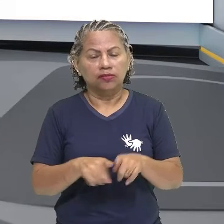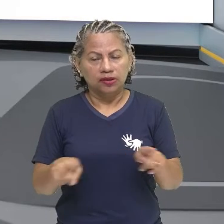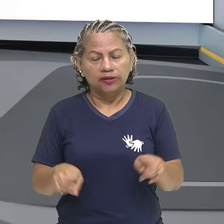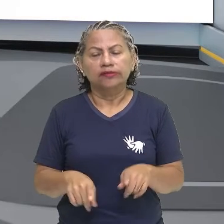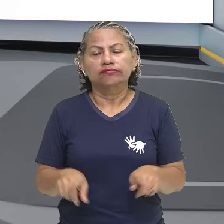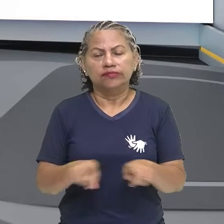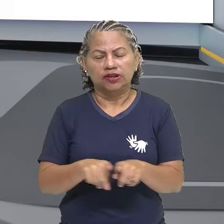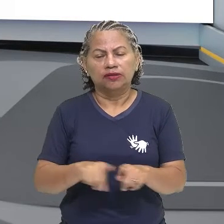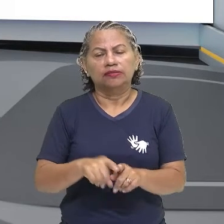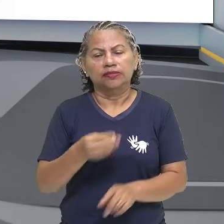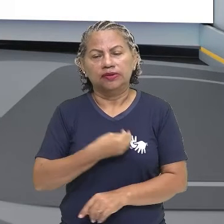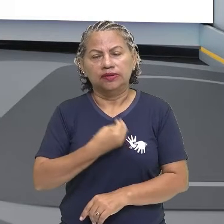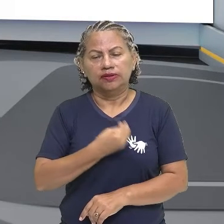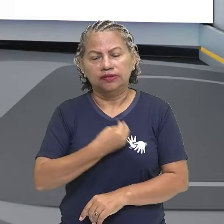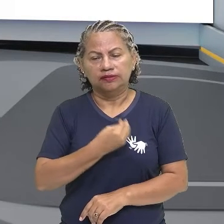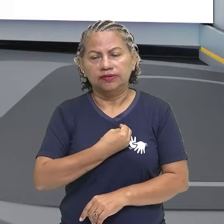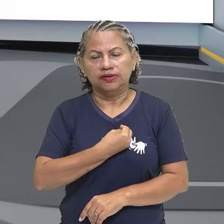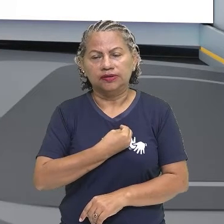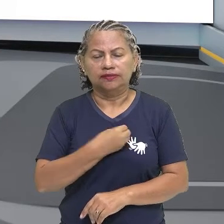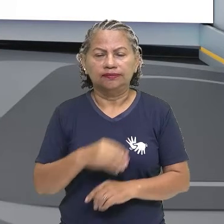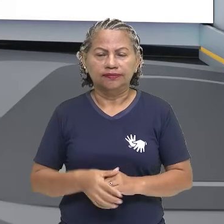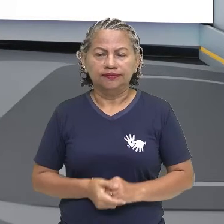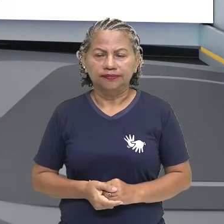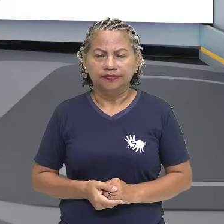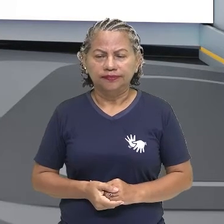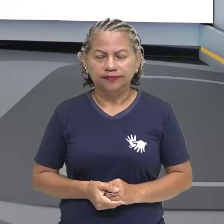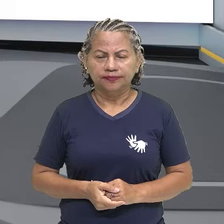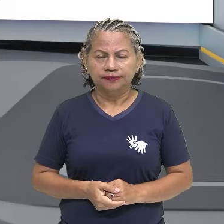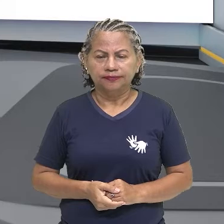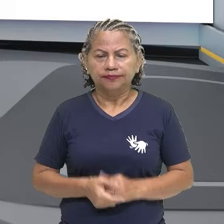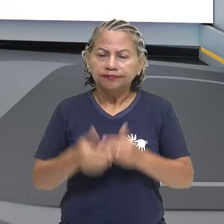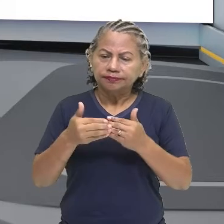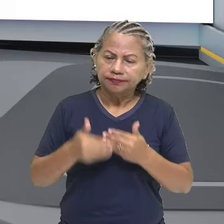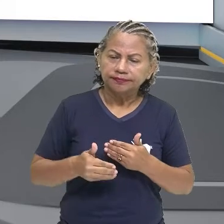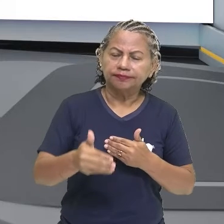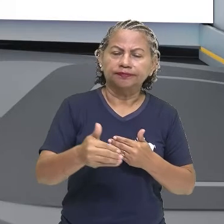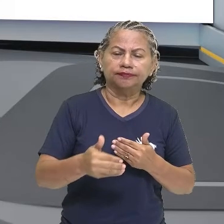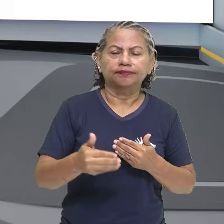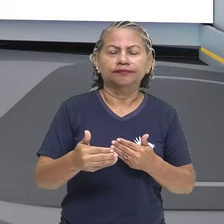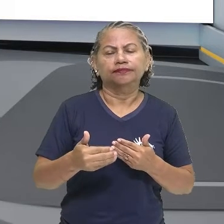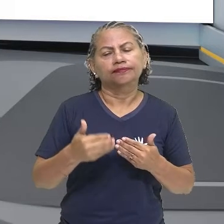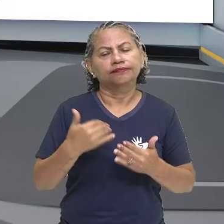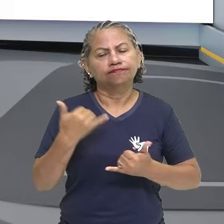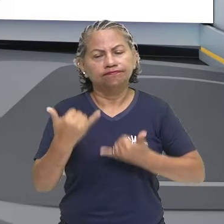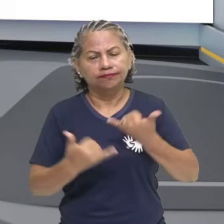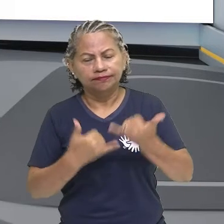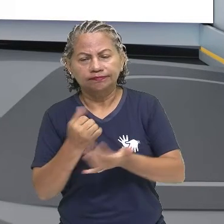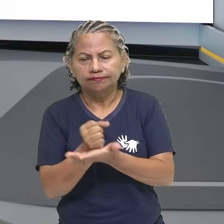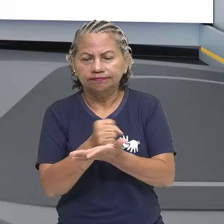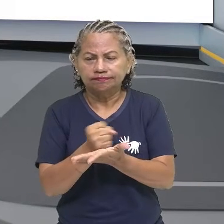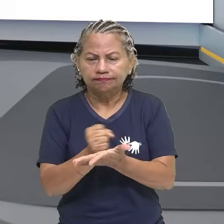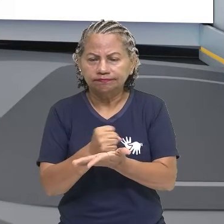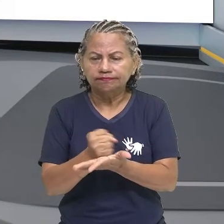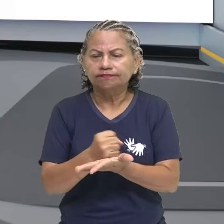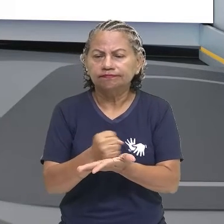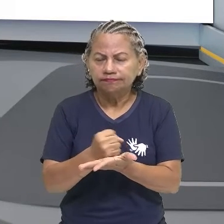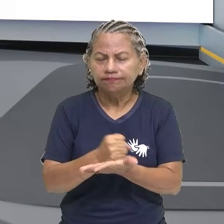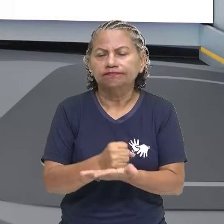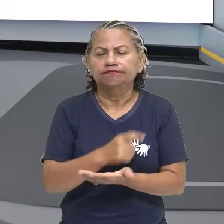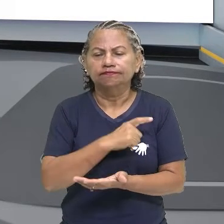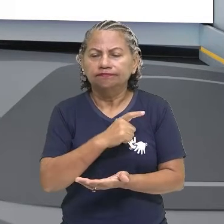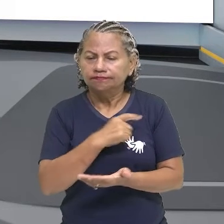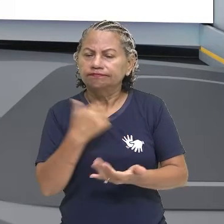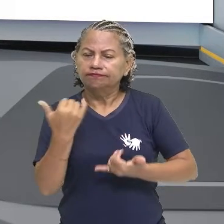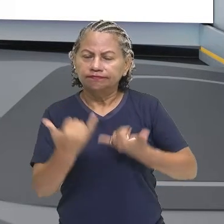real. Os games vão além da diversão. Os games extrapolam o simples entretenimento